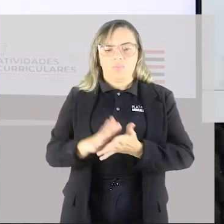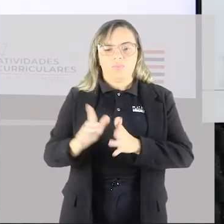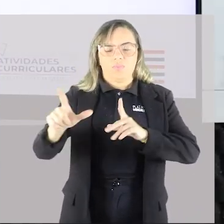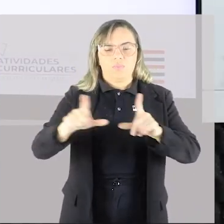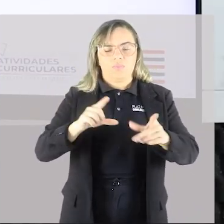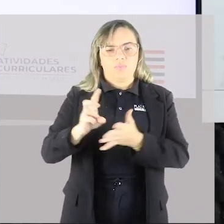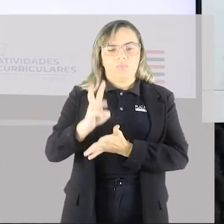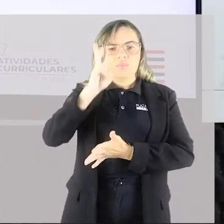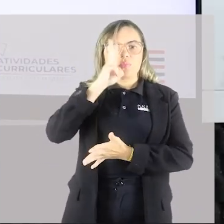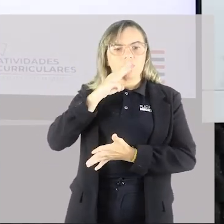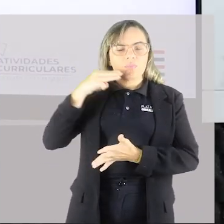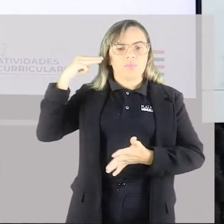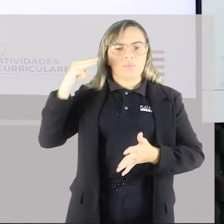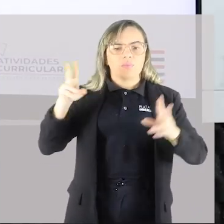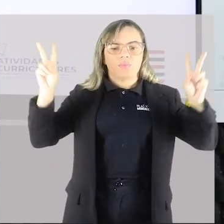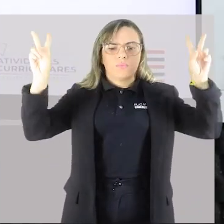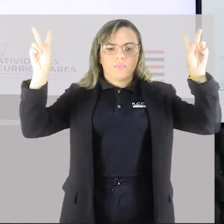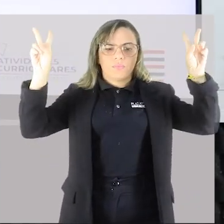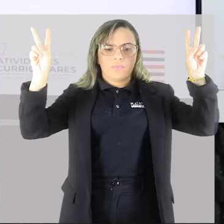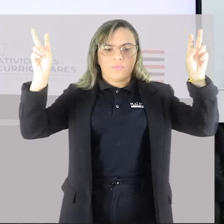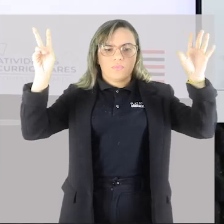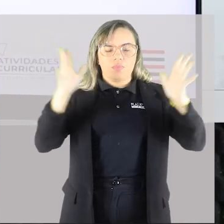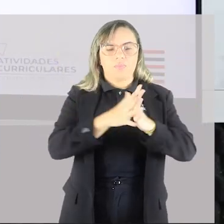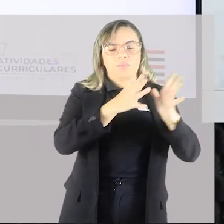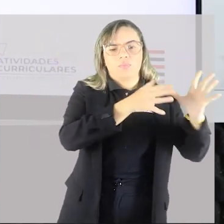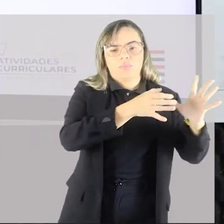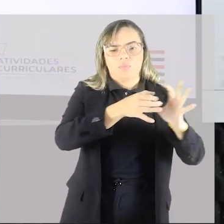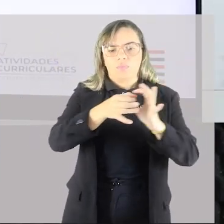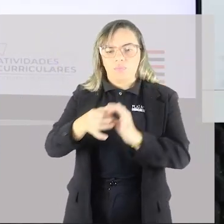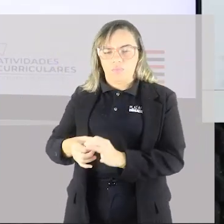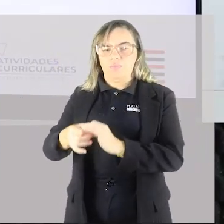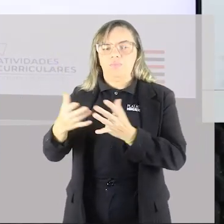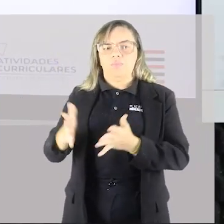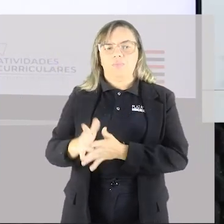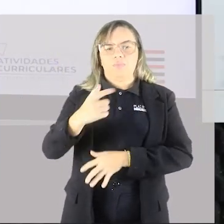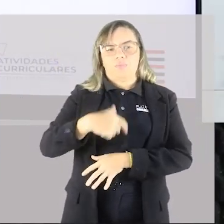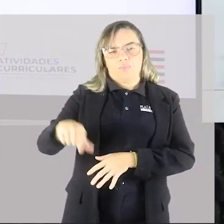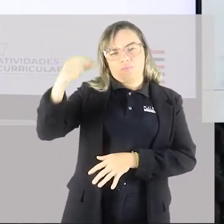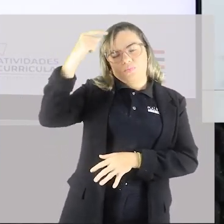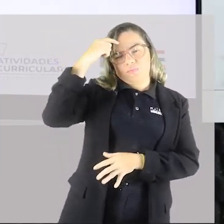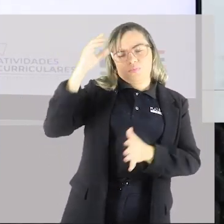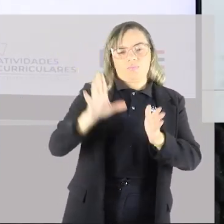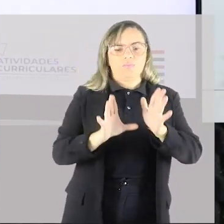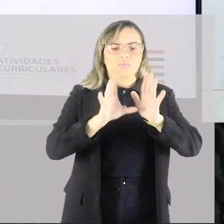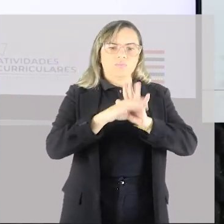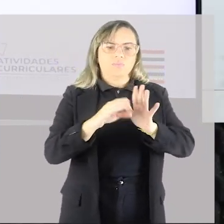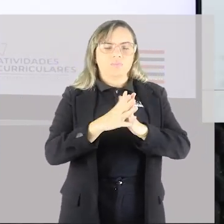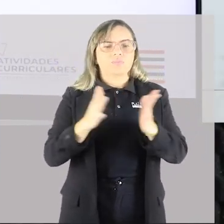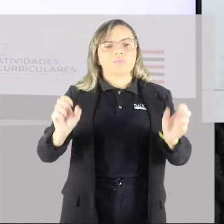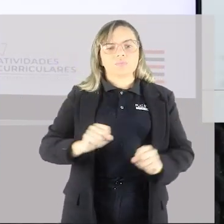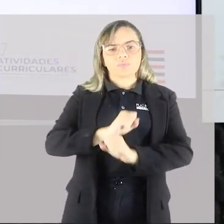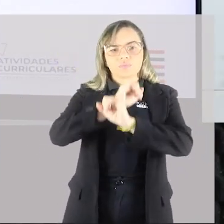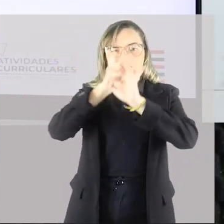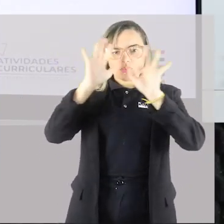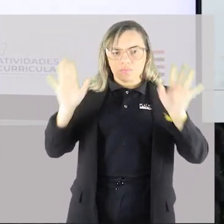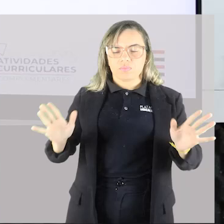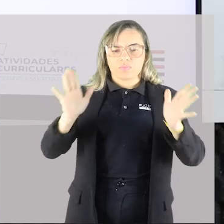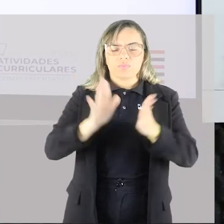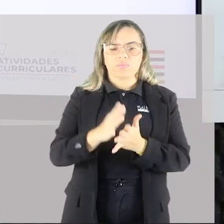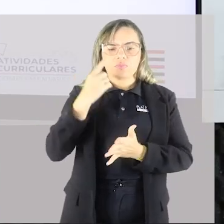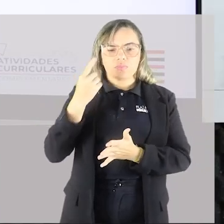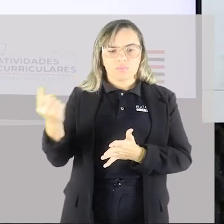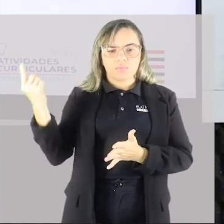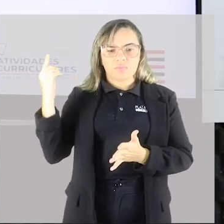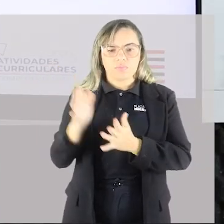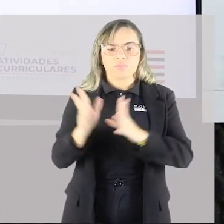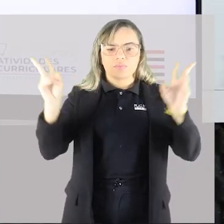o trabalho dentro do contexto do pensamento marxista. Sem dúvida nenhuma, este é um